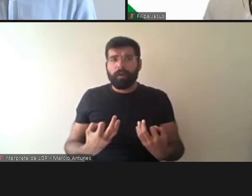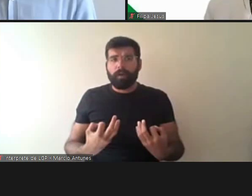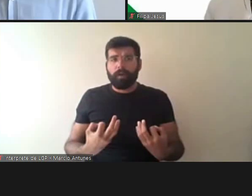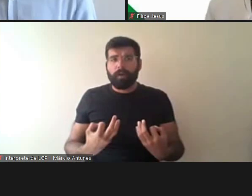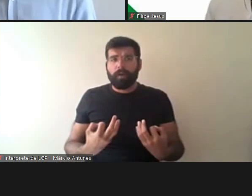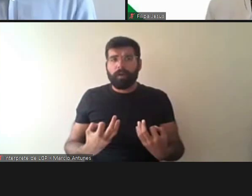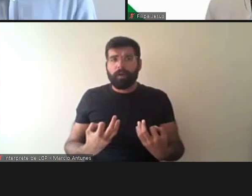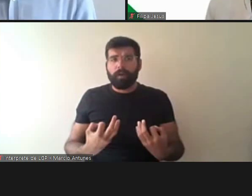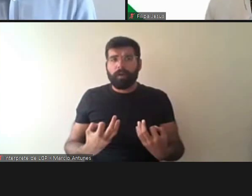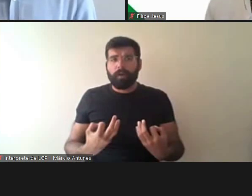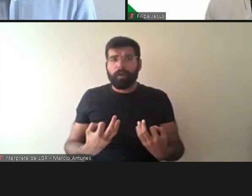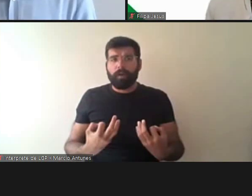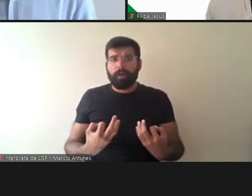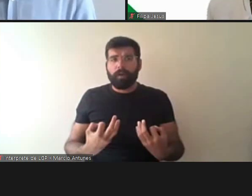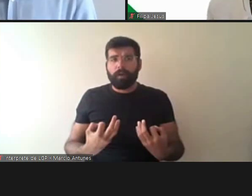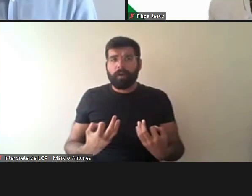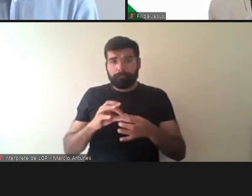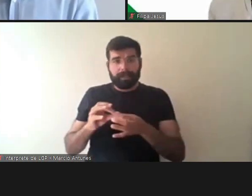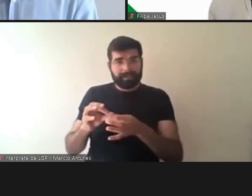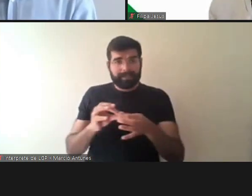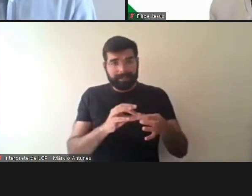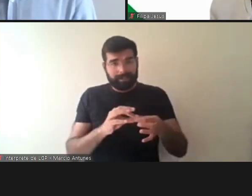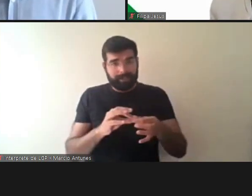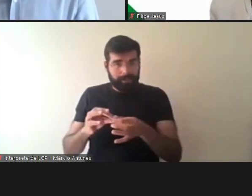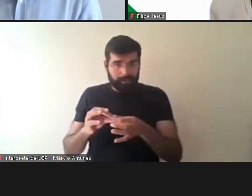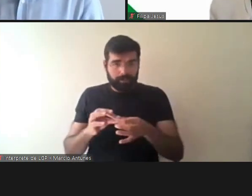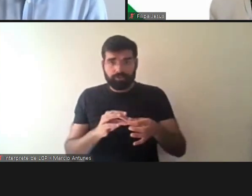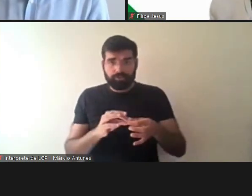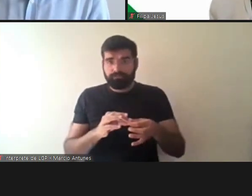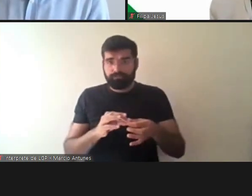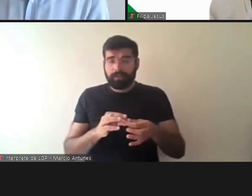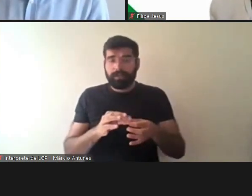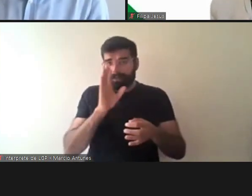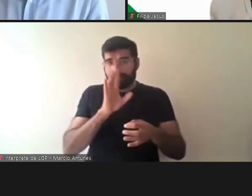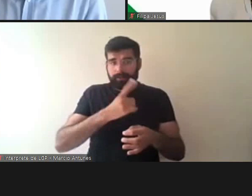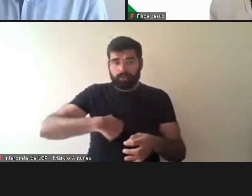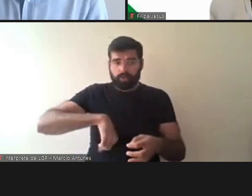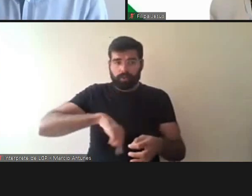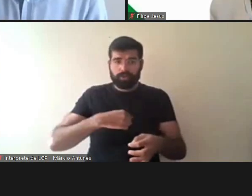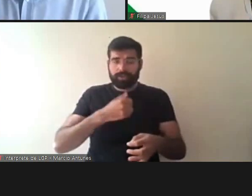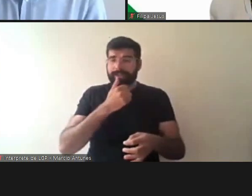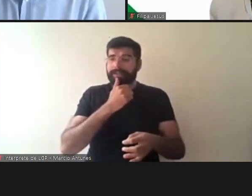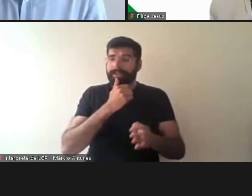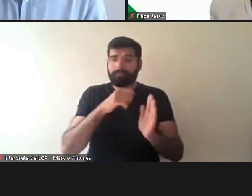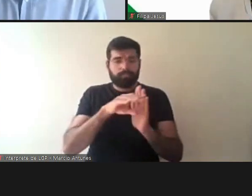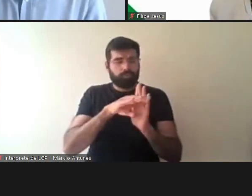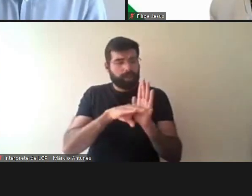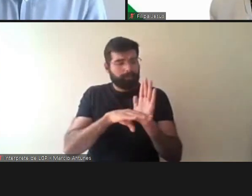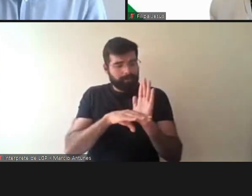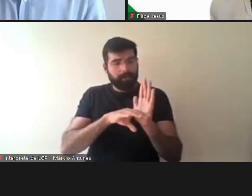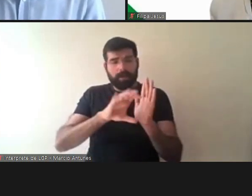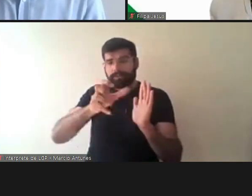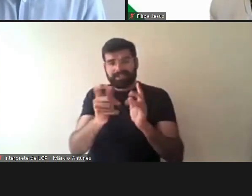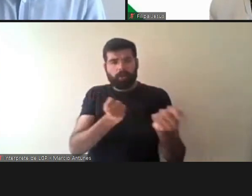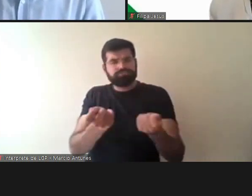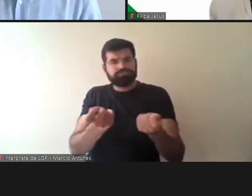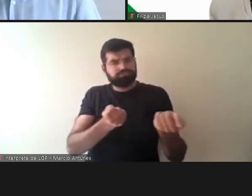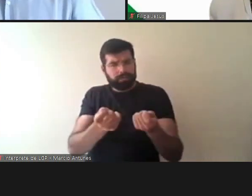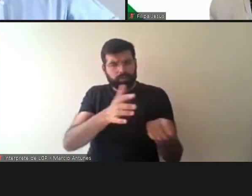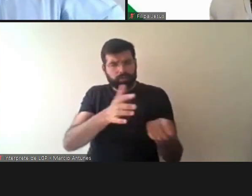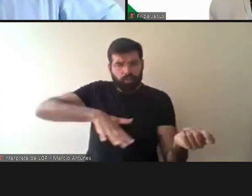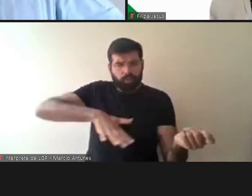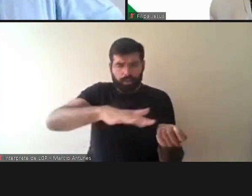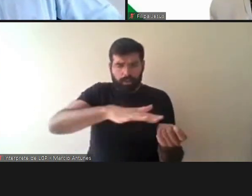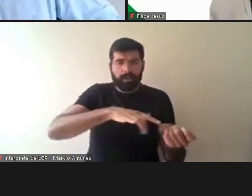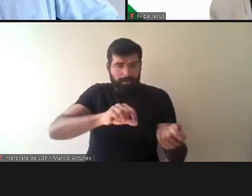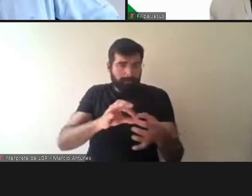quando definimos programas regionais de ordenamento do território, também são assentes em parcerias, por isso também neste domínio da